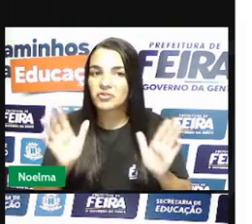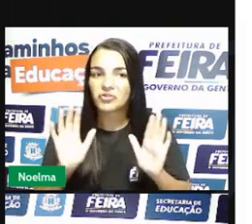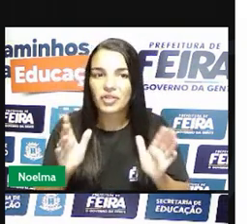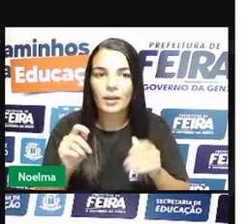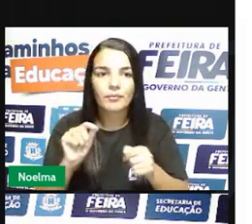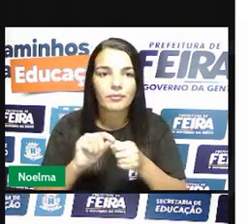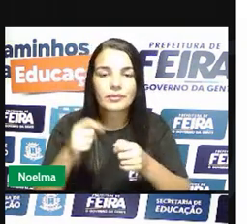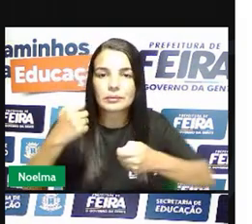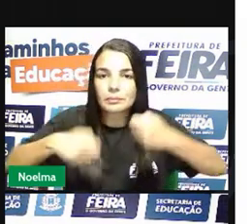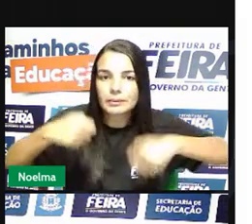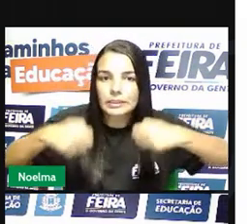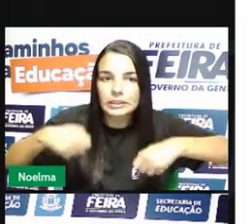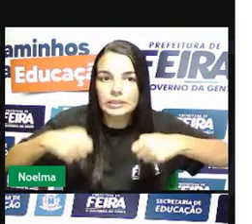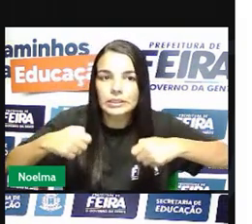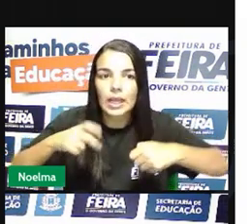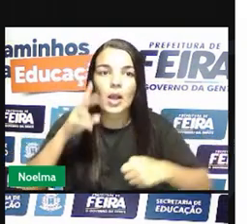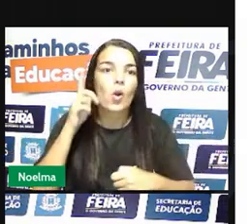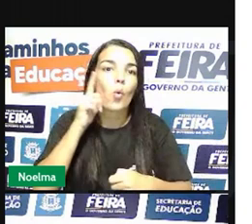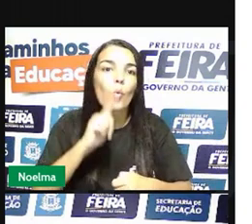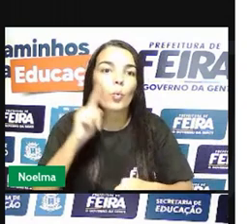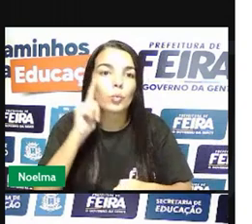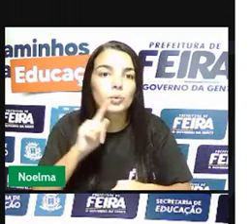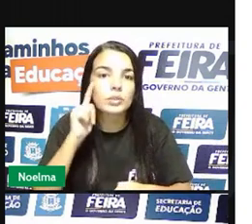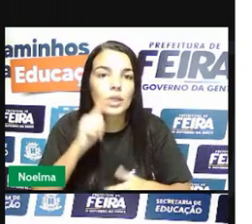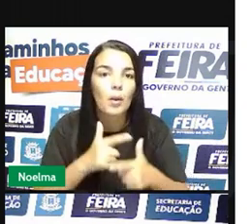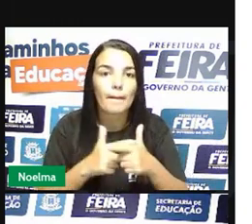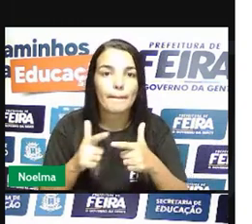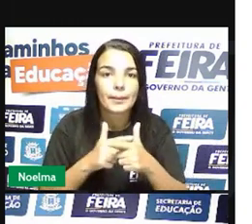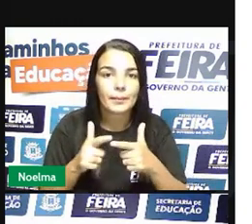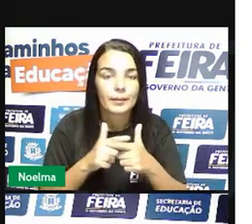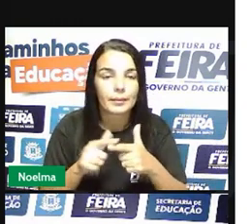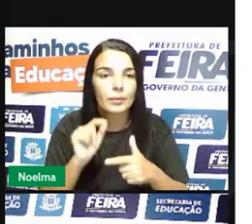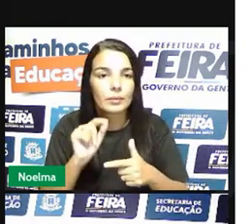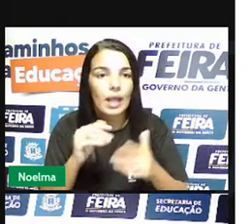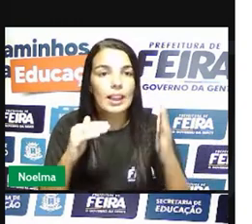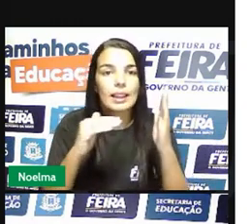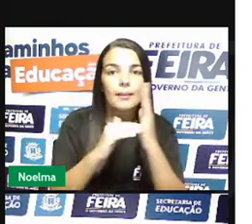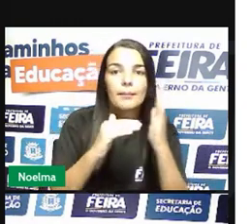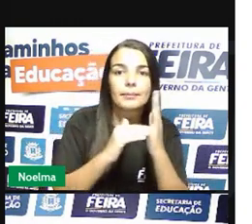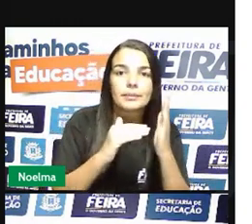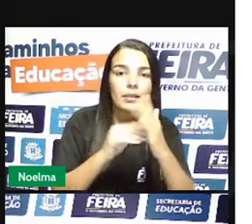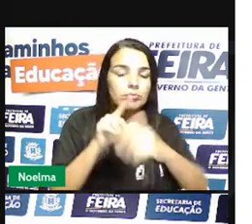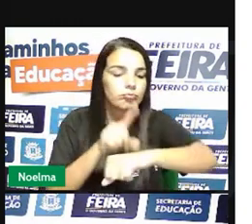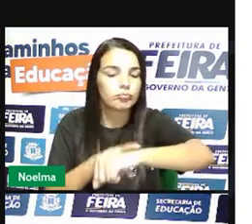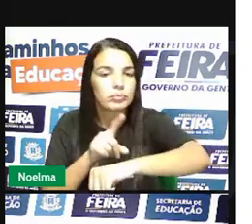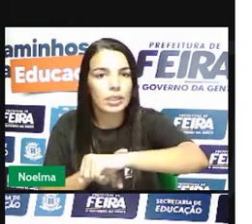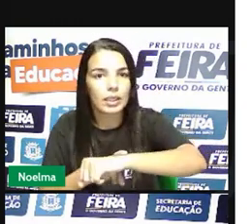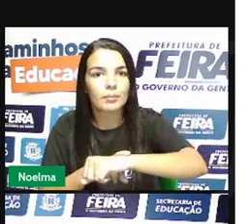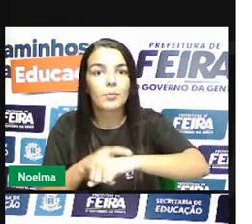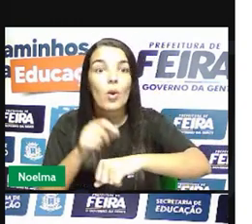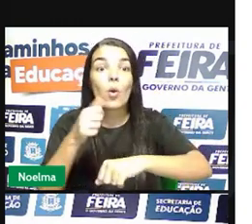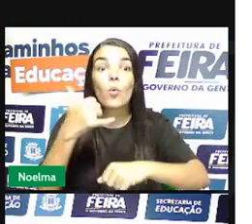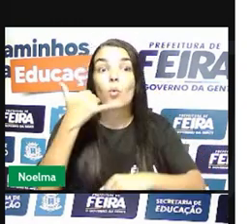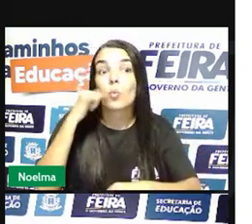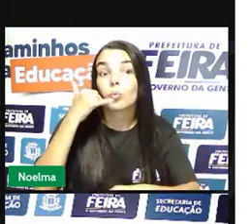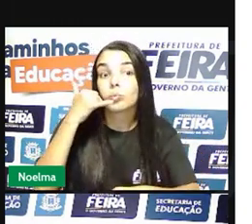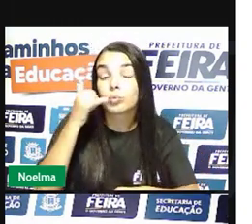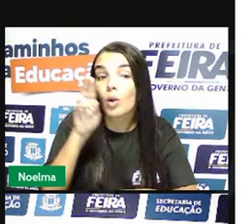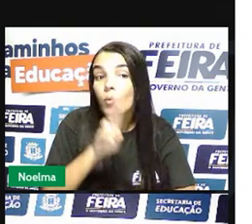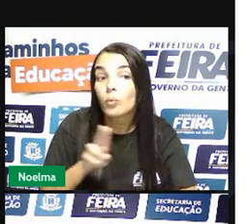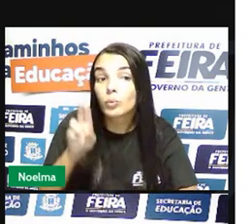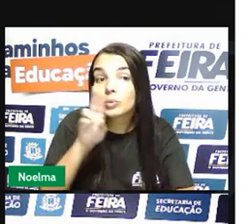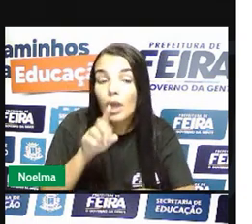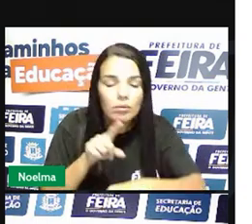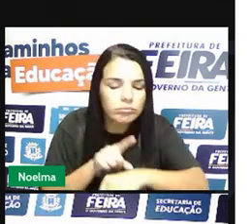são necessárias para vencer esse impasse. Dentre elas, a limitação de tempo no uso de